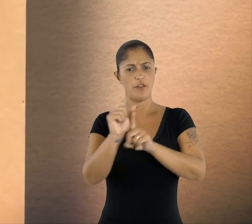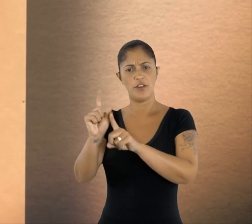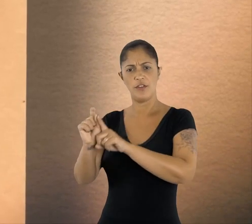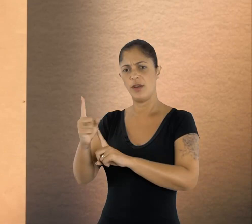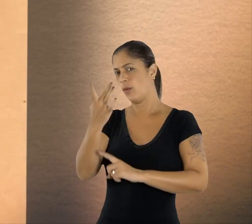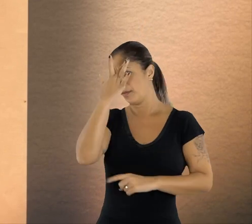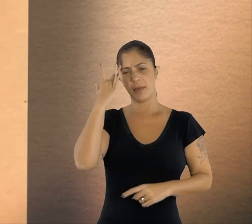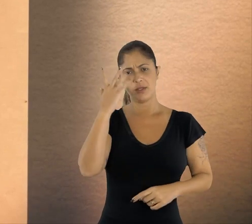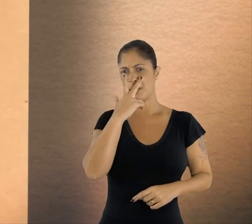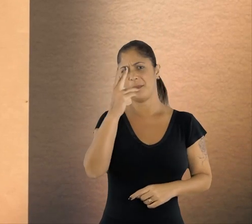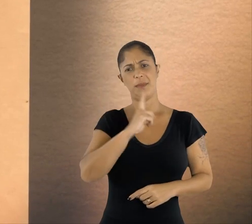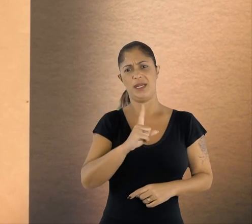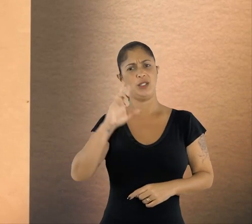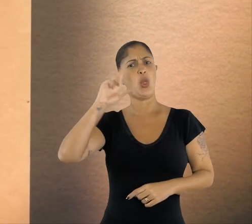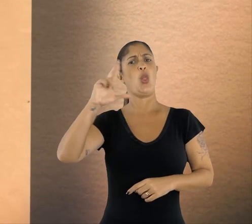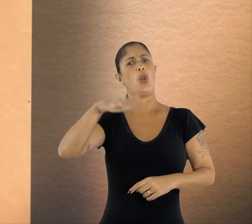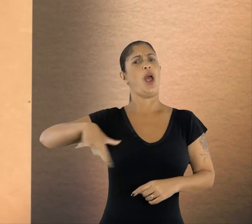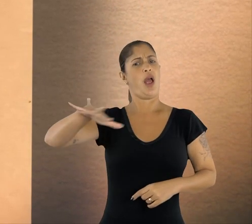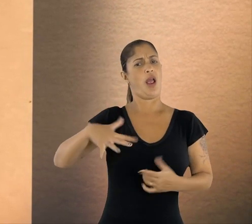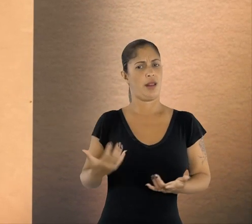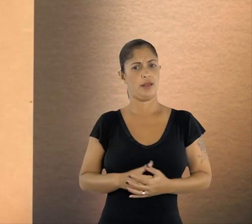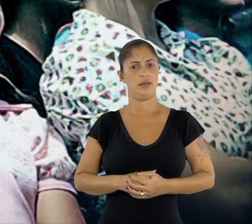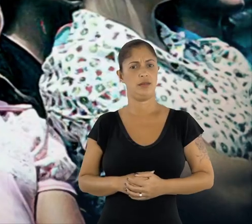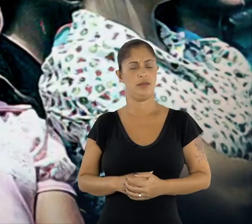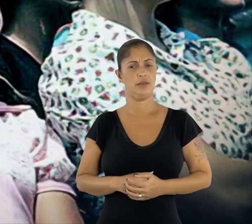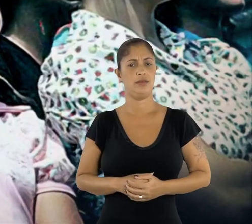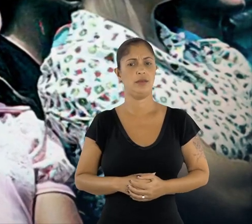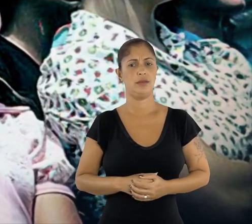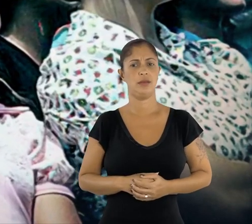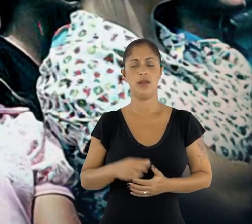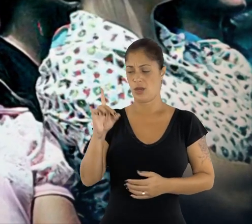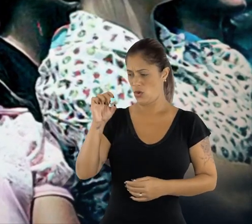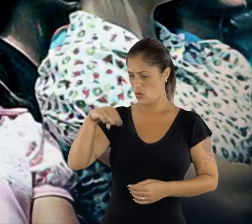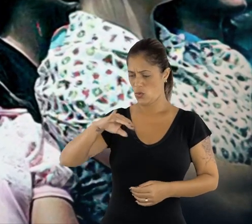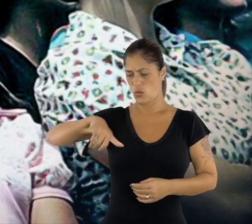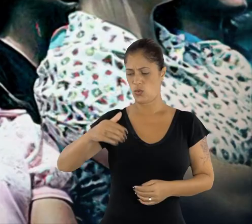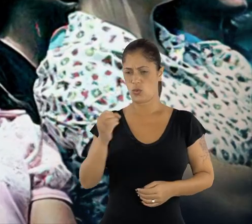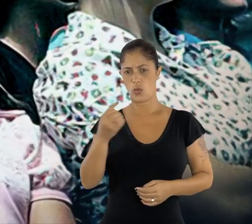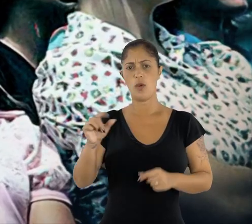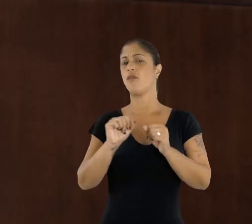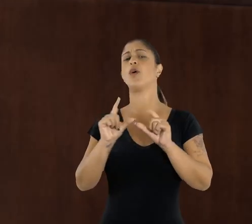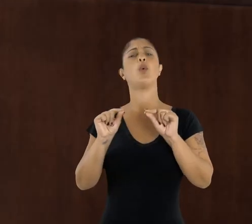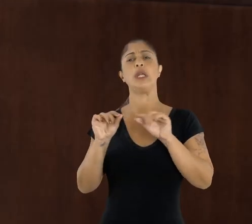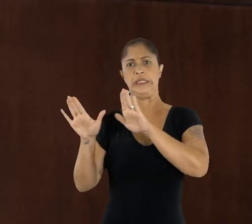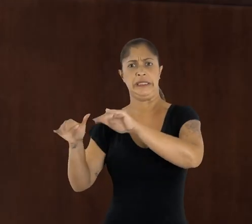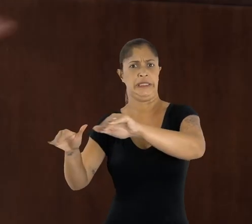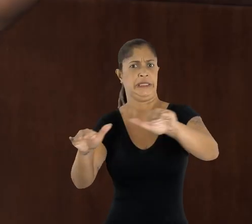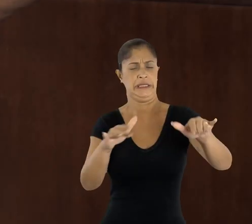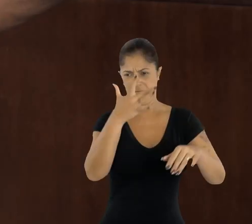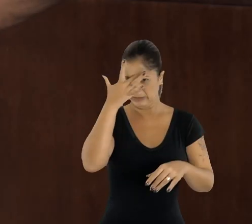despejados por uma pessoa que me parece nem era dona da área. Dom João o que fez? Chamou todos